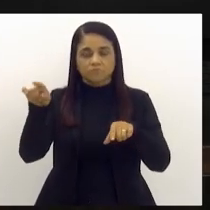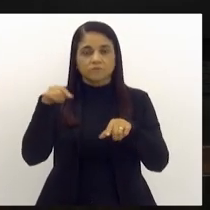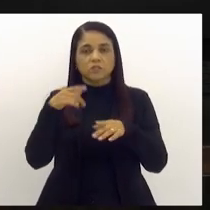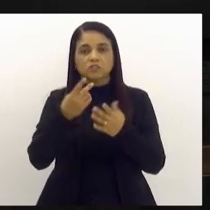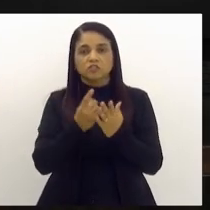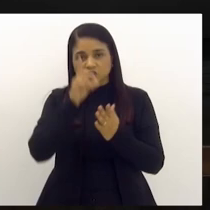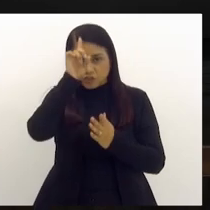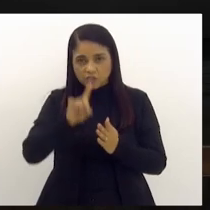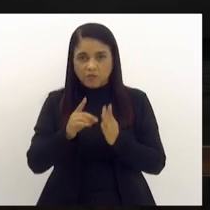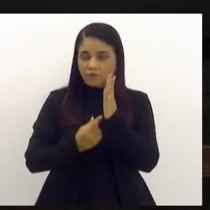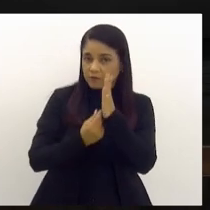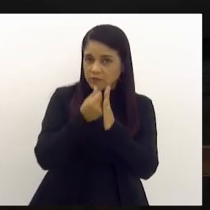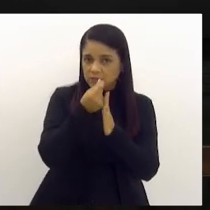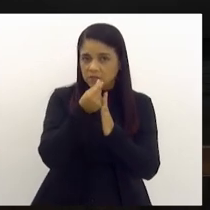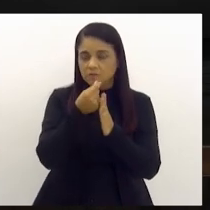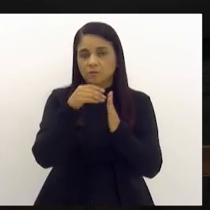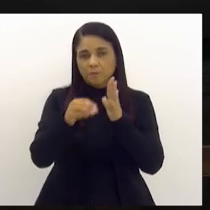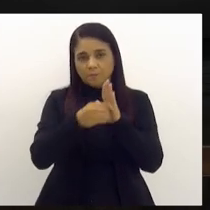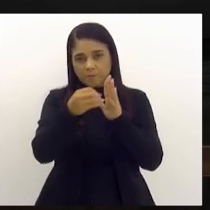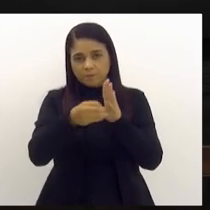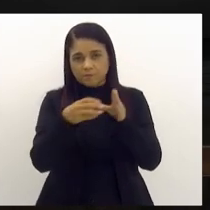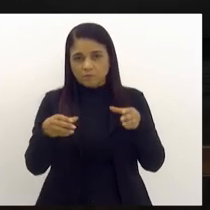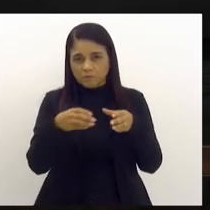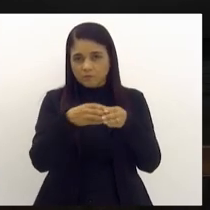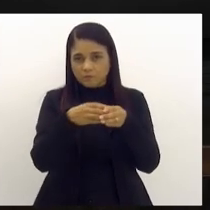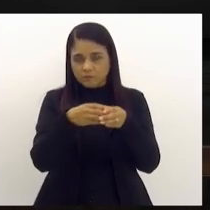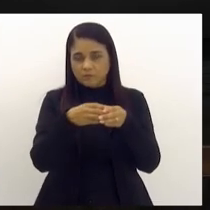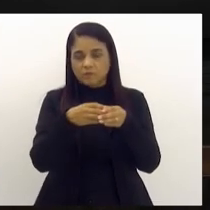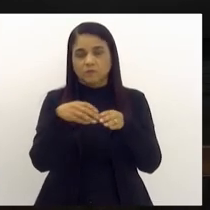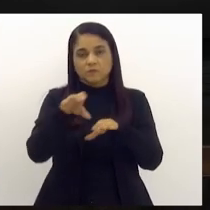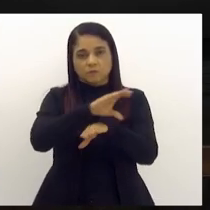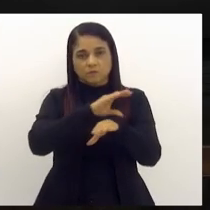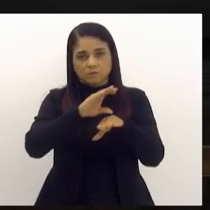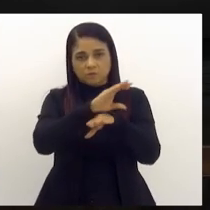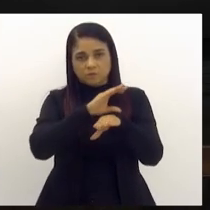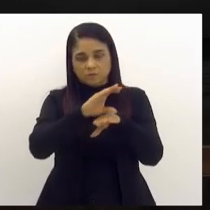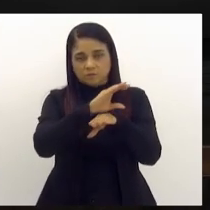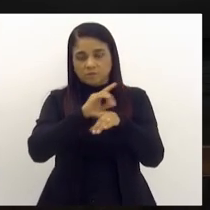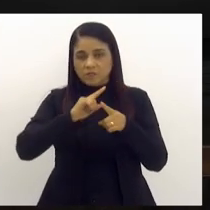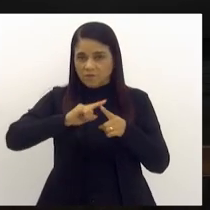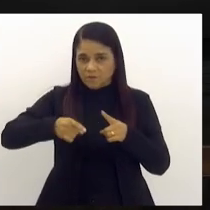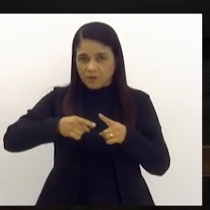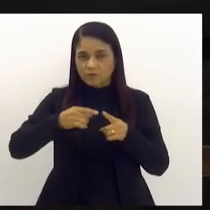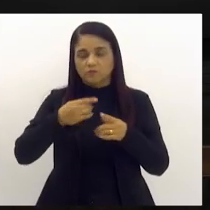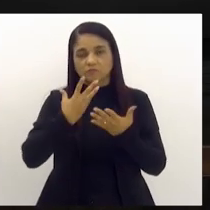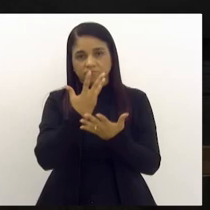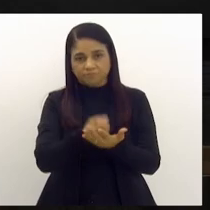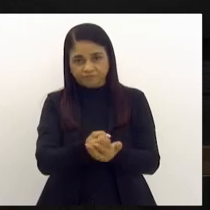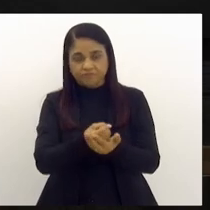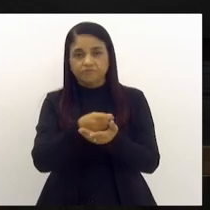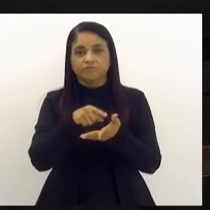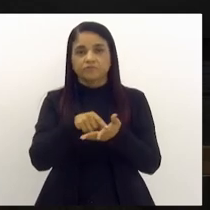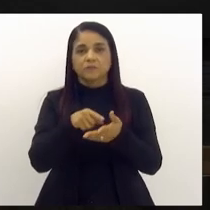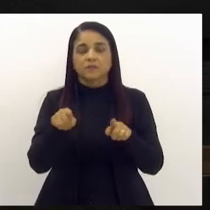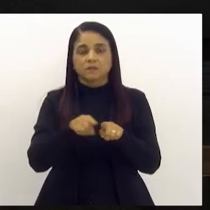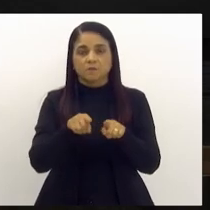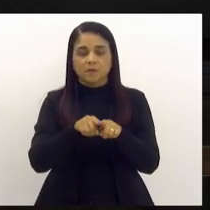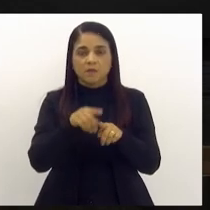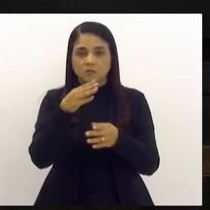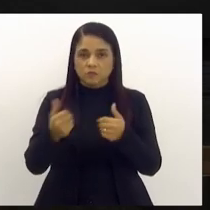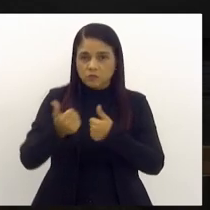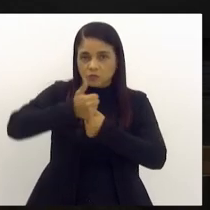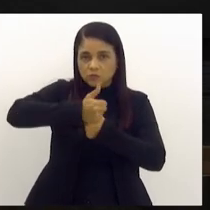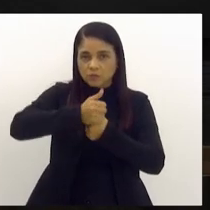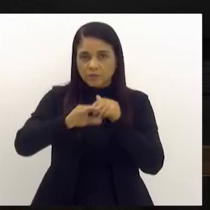Financeiro. Parecer da Comissão de Emendas Constitucionais e Vetos, favorável ao mérito e favorável com